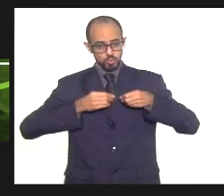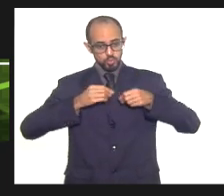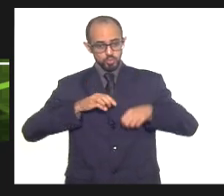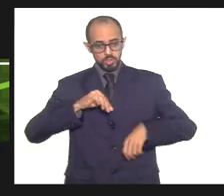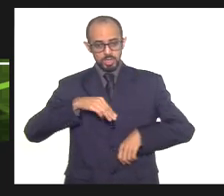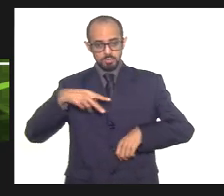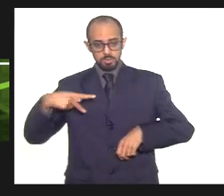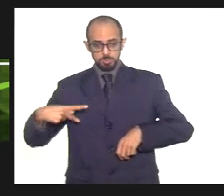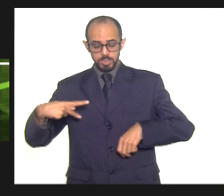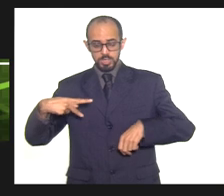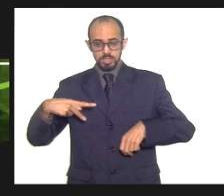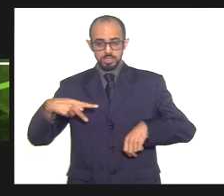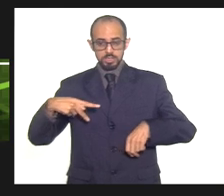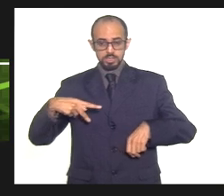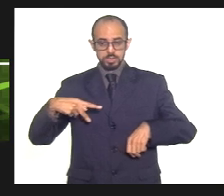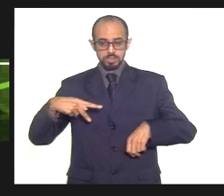ANP